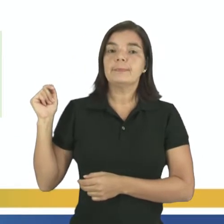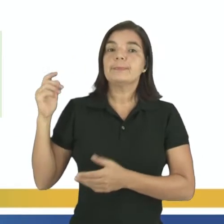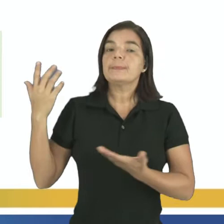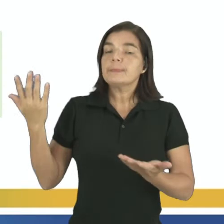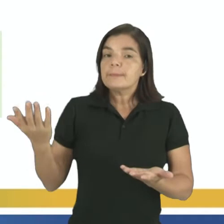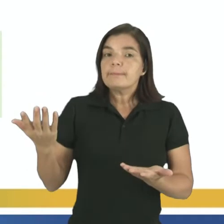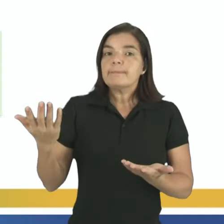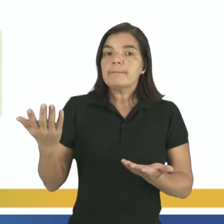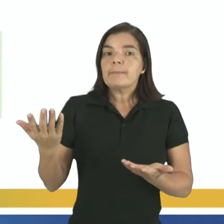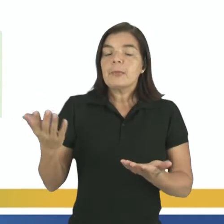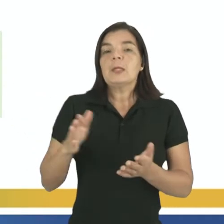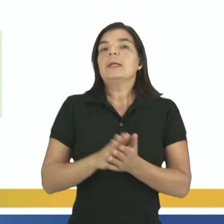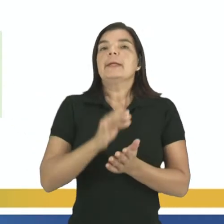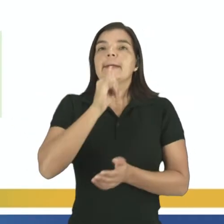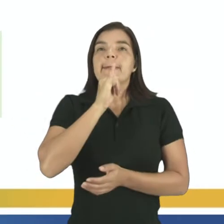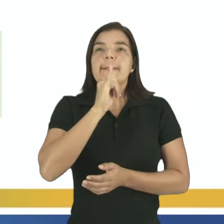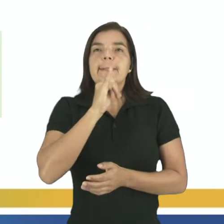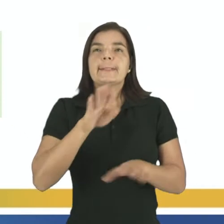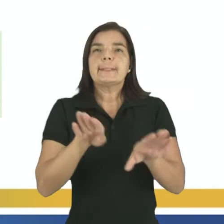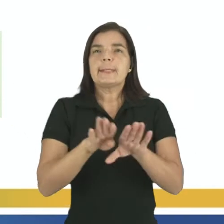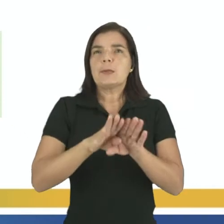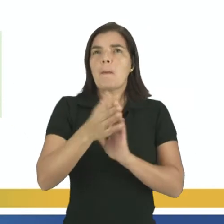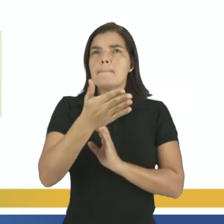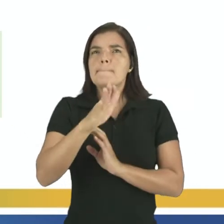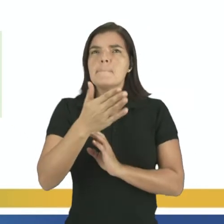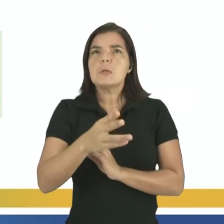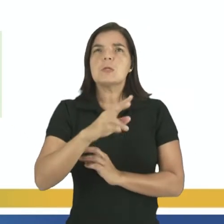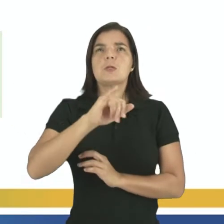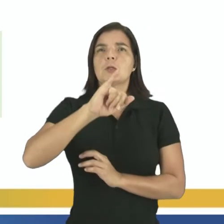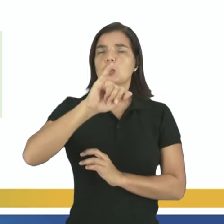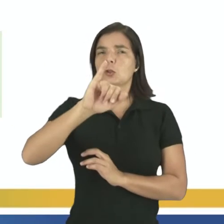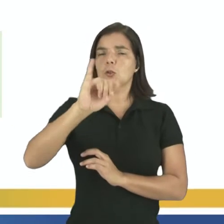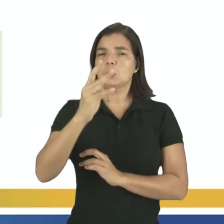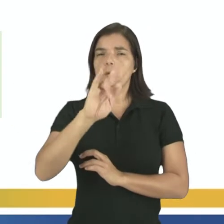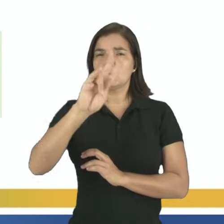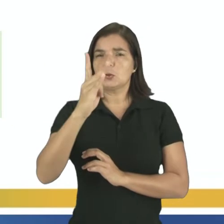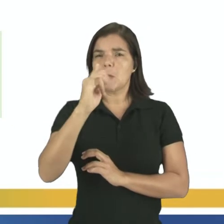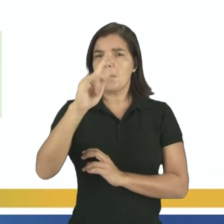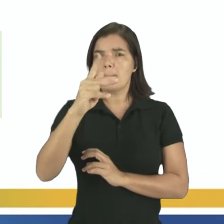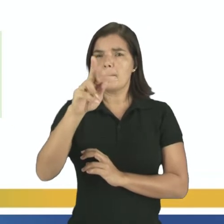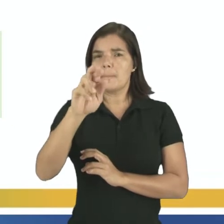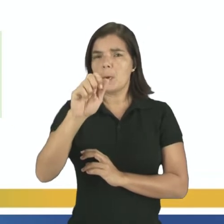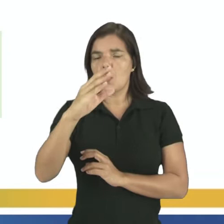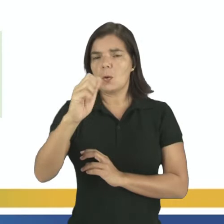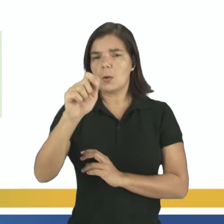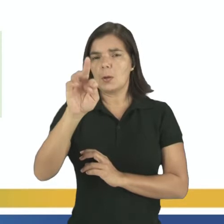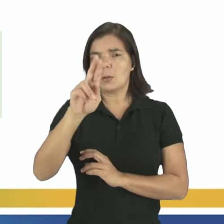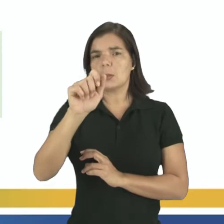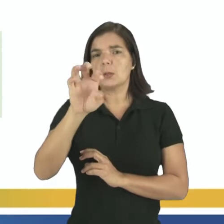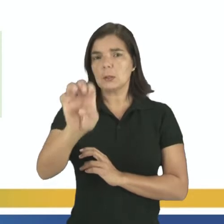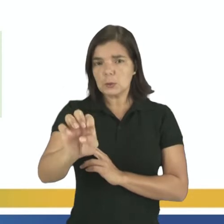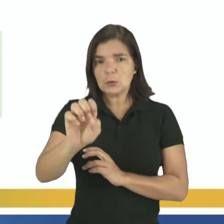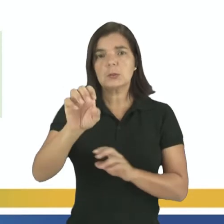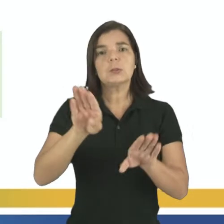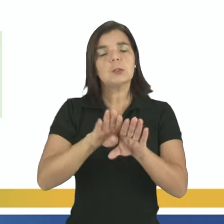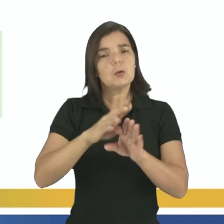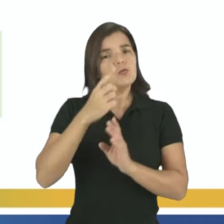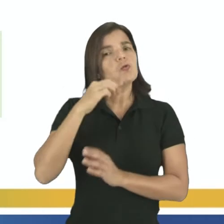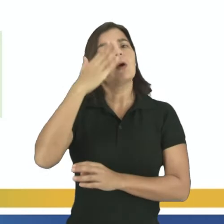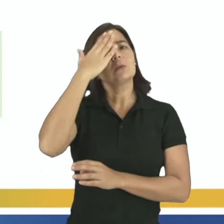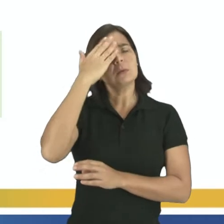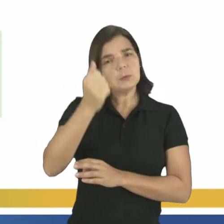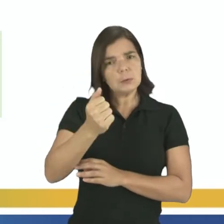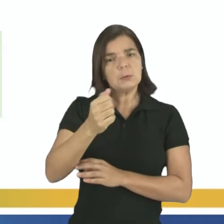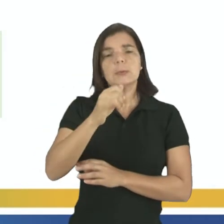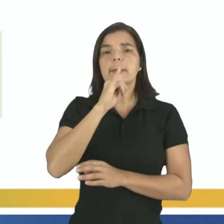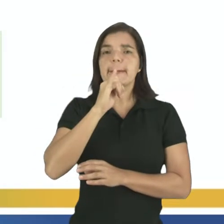ali, Hipócrates, que viveu entre 460 e 370 a.C., já sabia que a semente